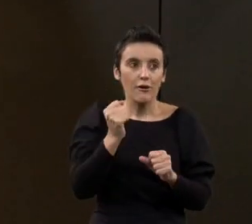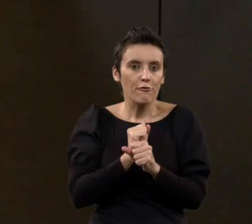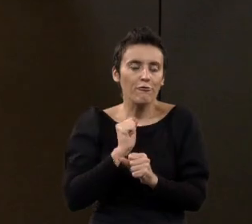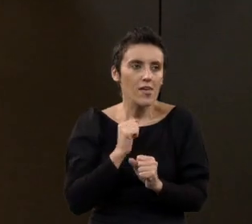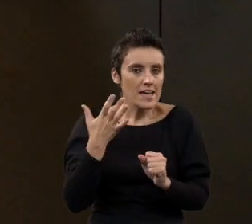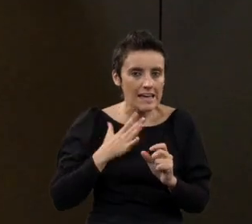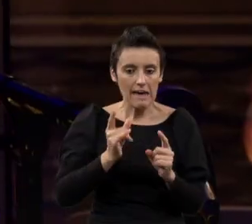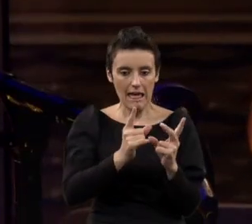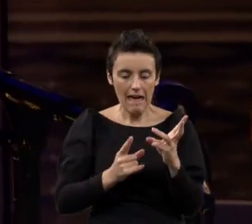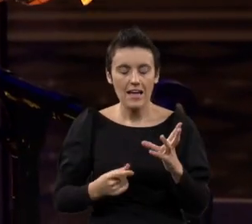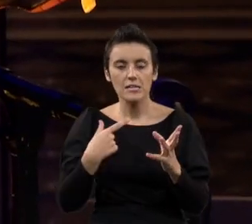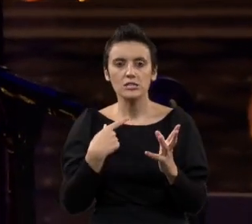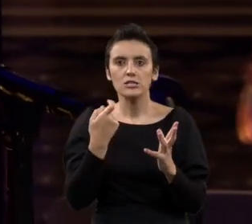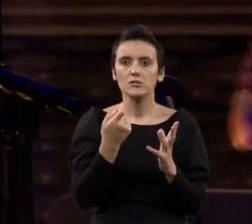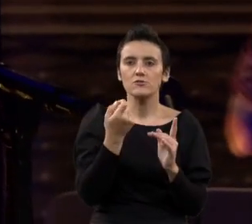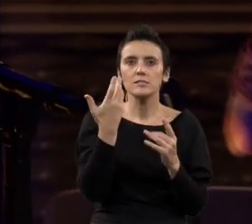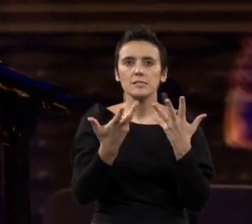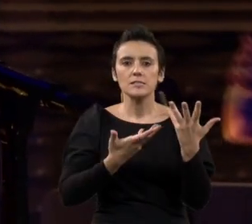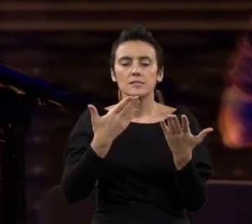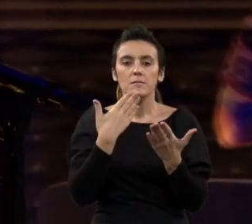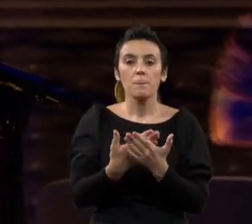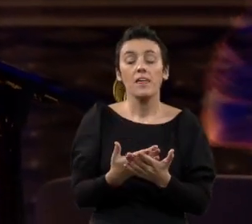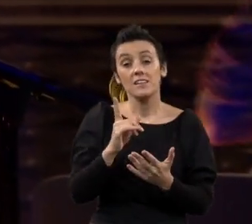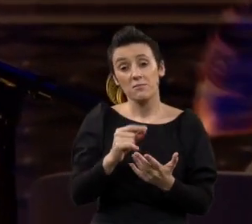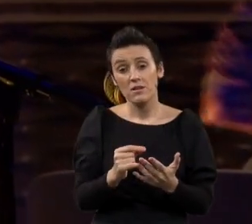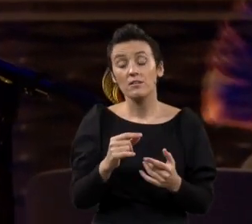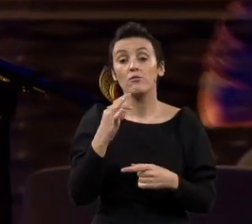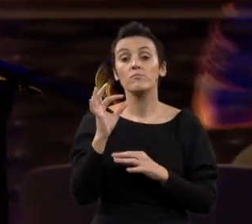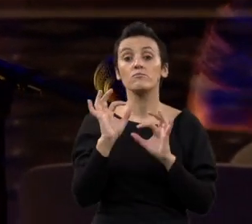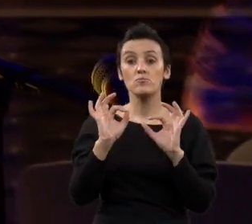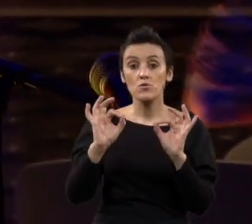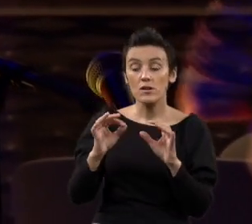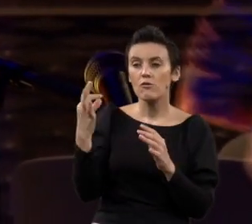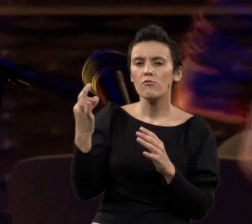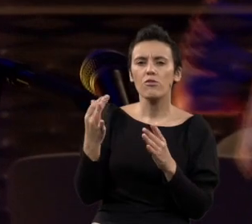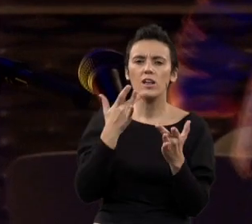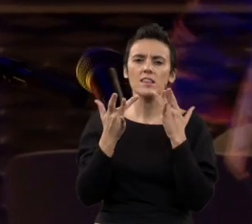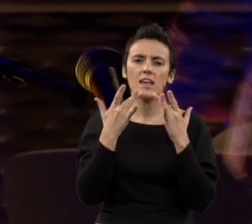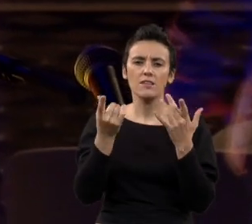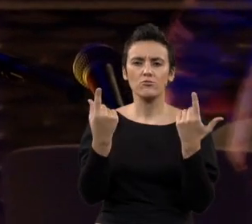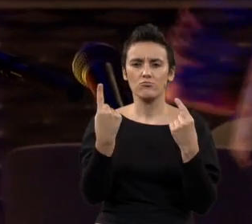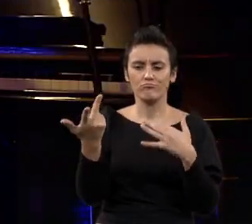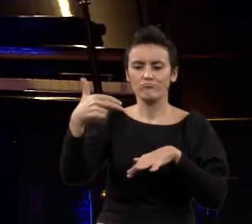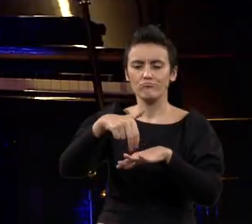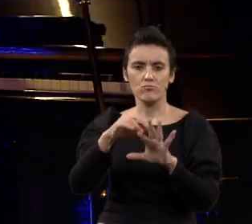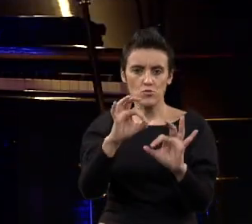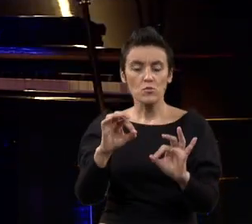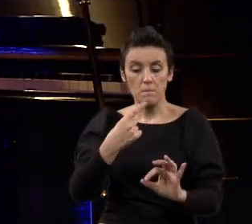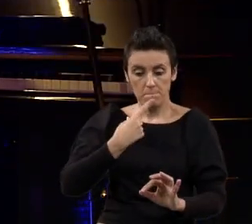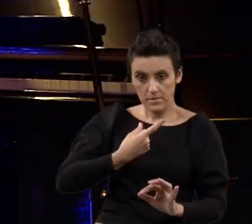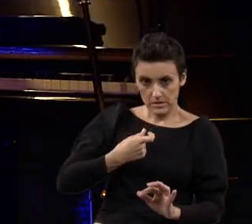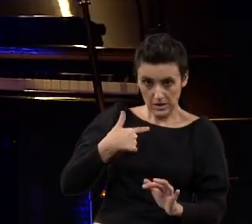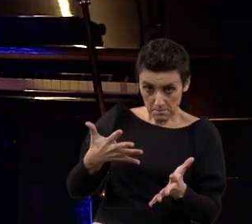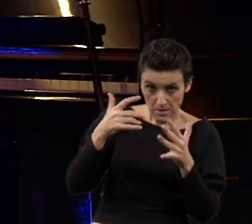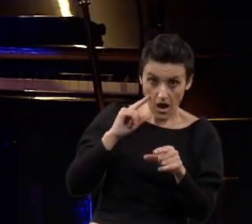bocadinho a... E depois essa ideia foi-se intensificando. Quando nós chegámos ao final de uma das turnés, eles perguntaram-me se eu estava interessado